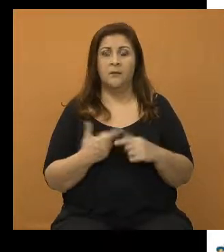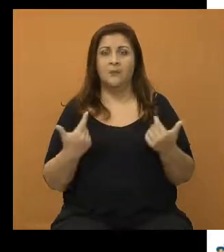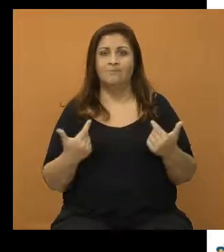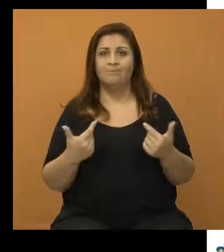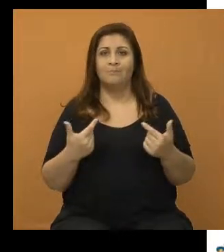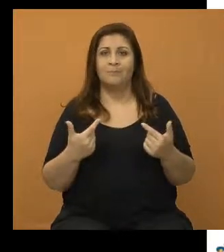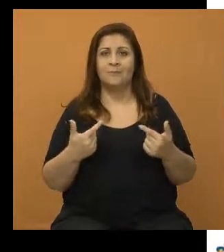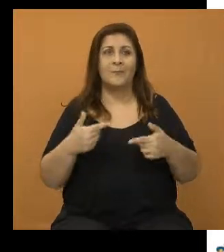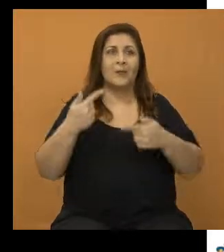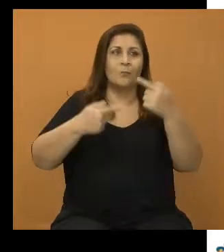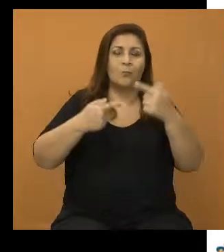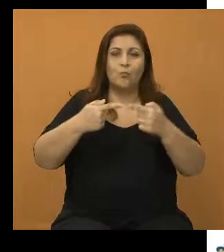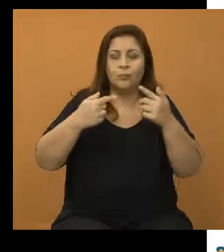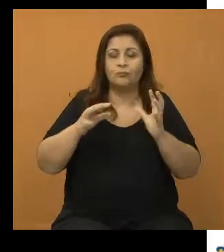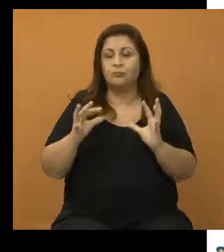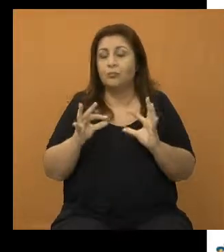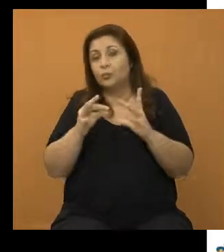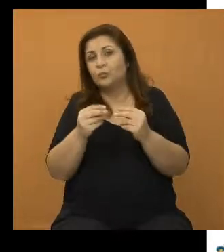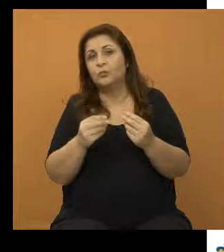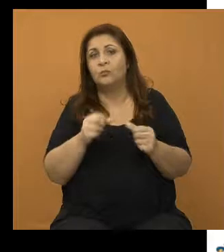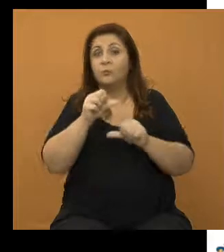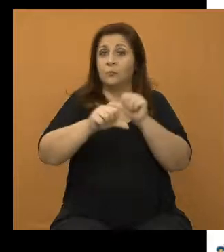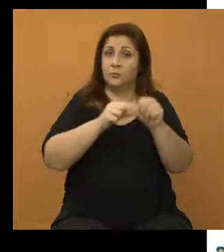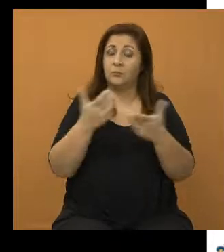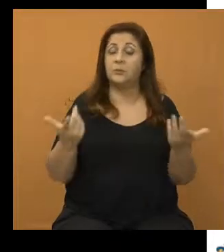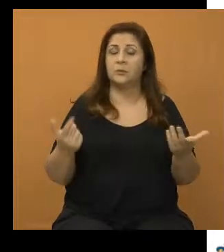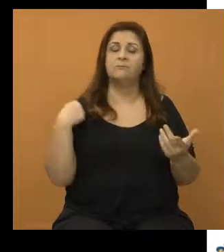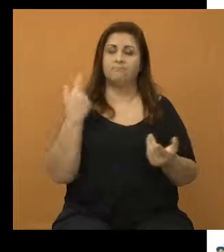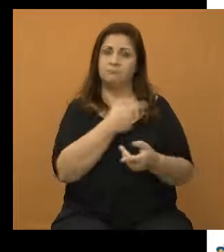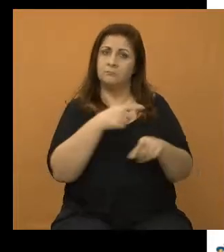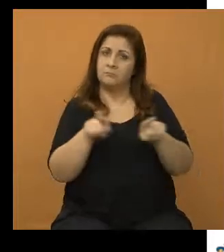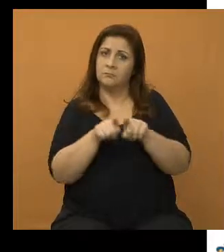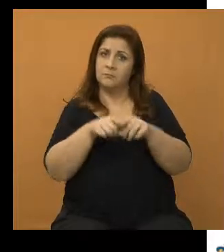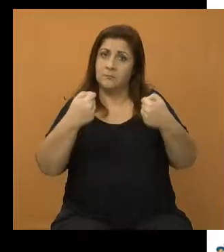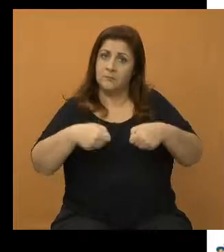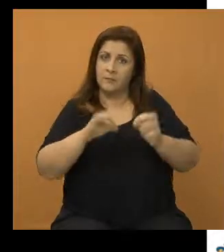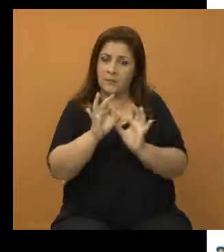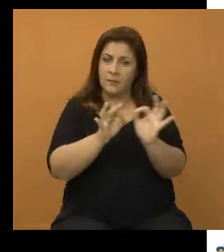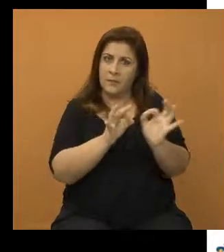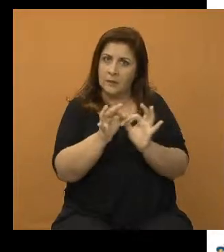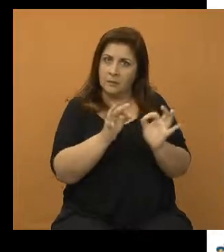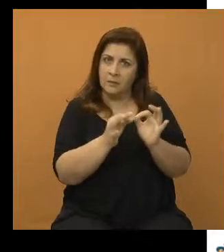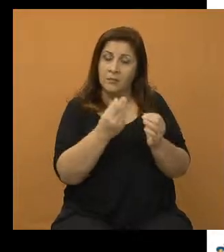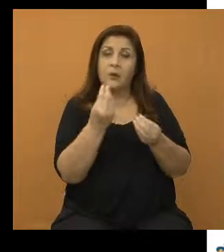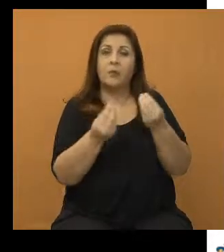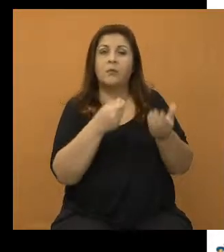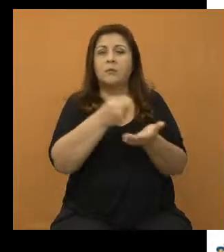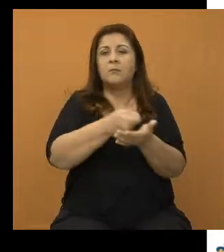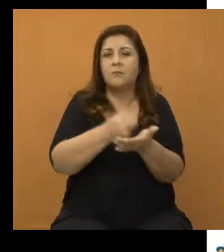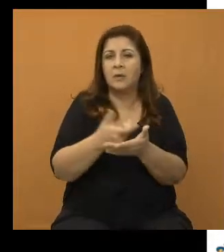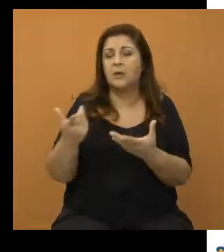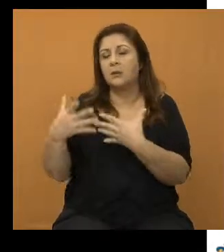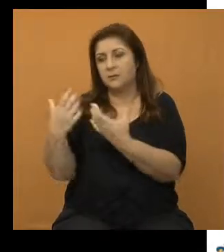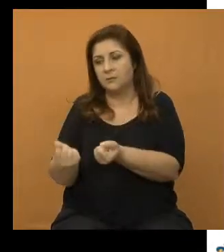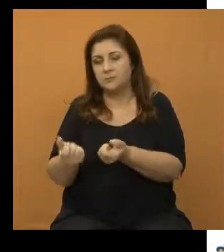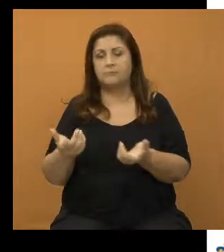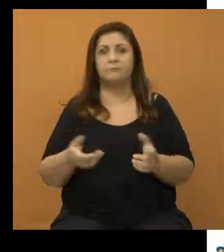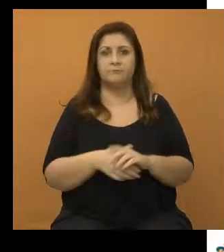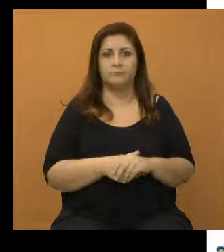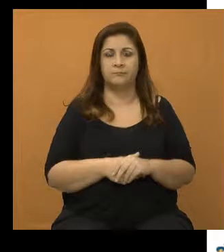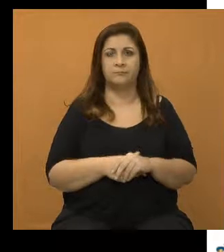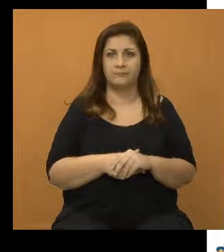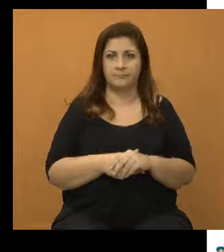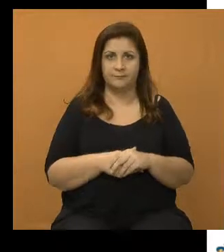político e econômico muda, a gente tem que também atualizar as estimativas de receitas, né? Com o